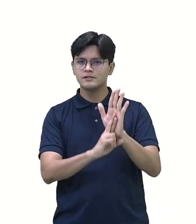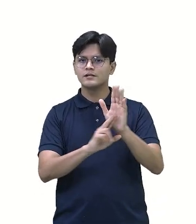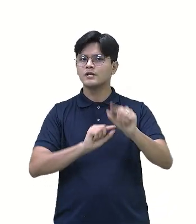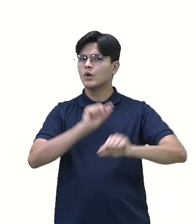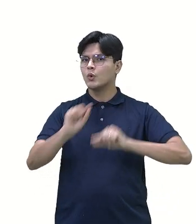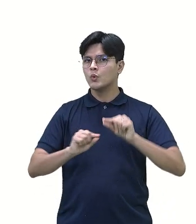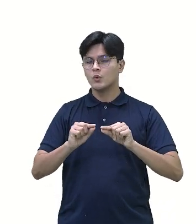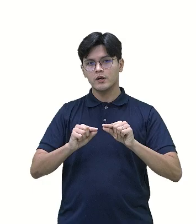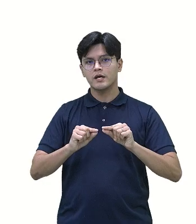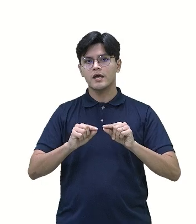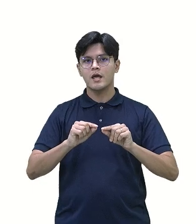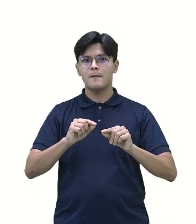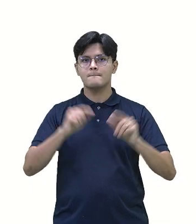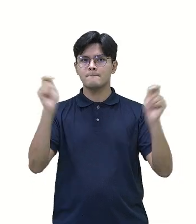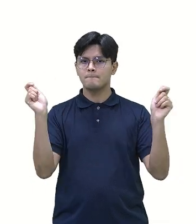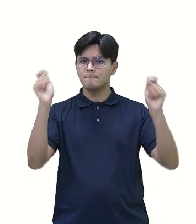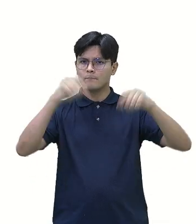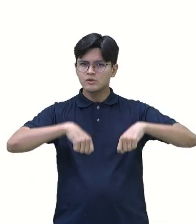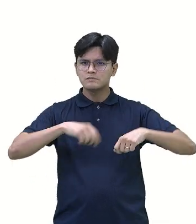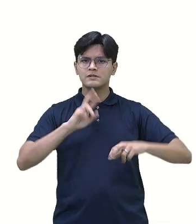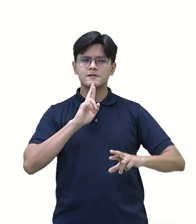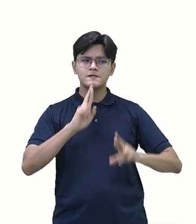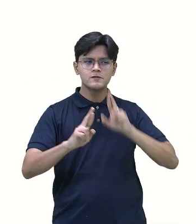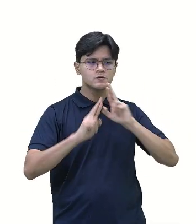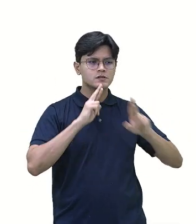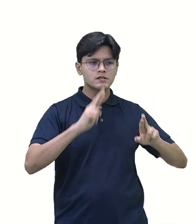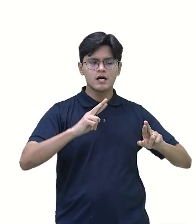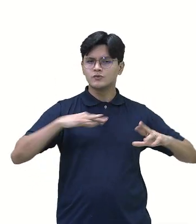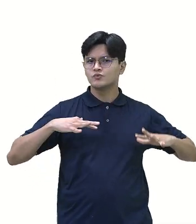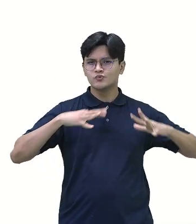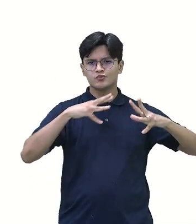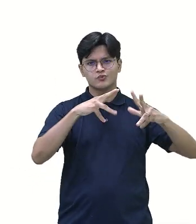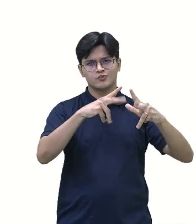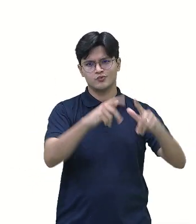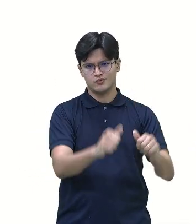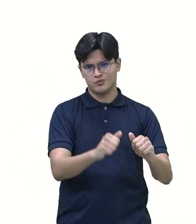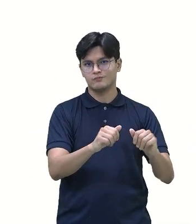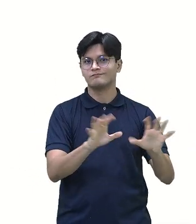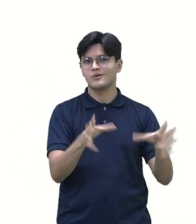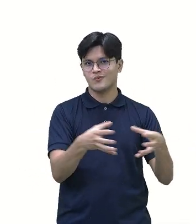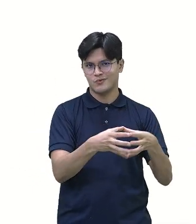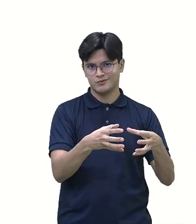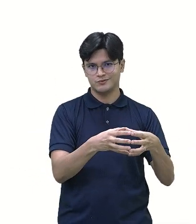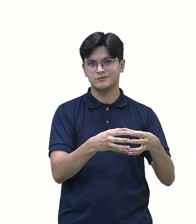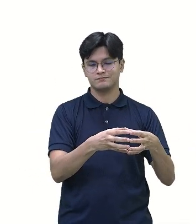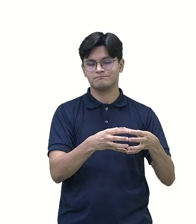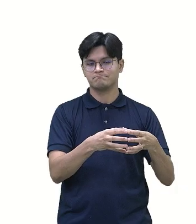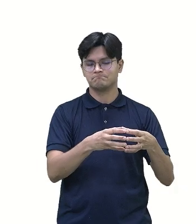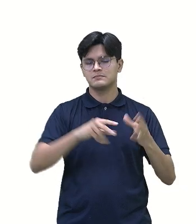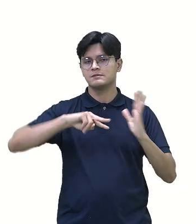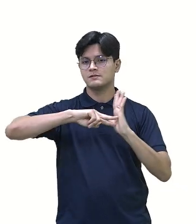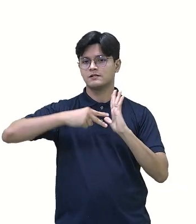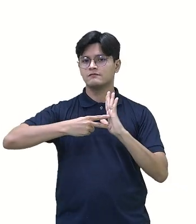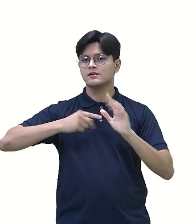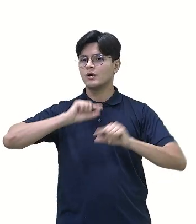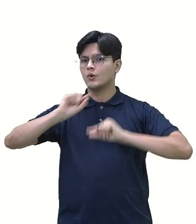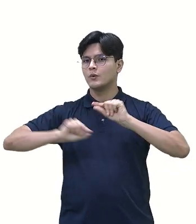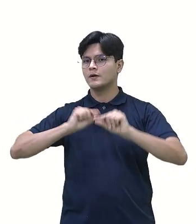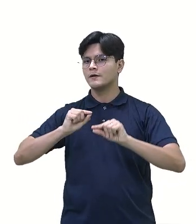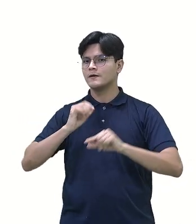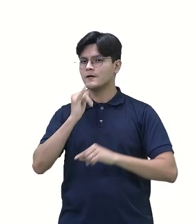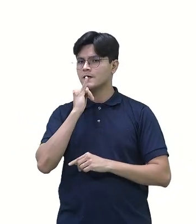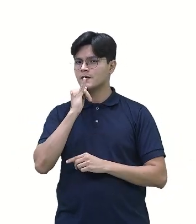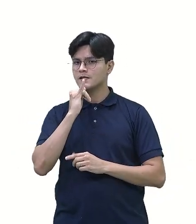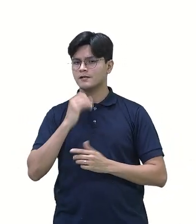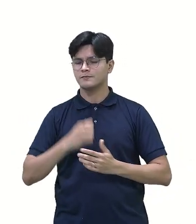as possibilidades que existem de acontecer ao lançar, por exemplo, um dado. Ou seja, vale lembrar que